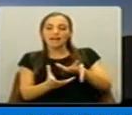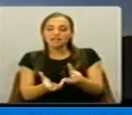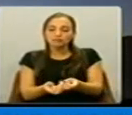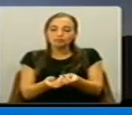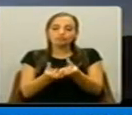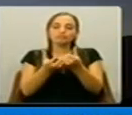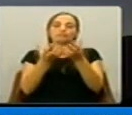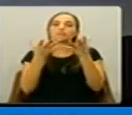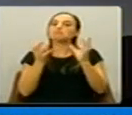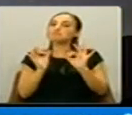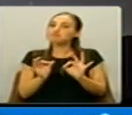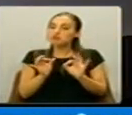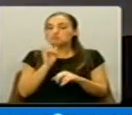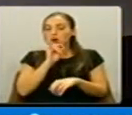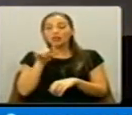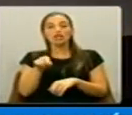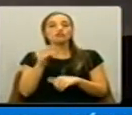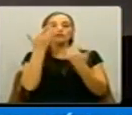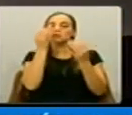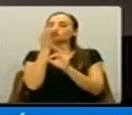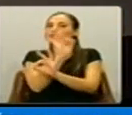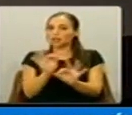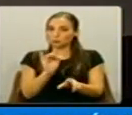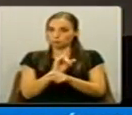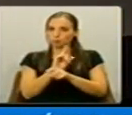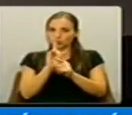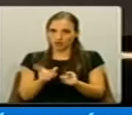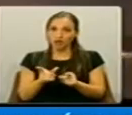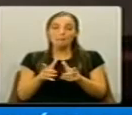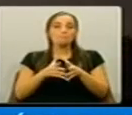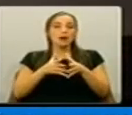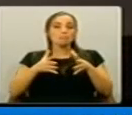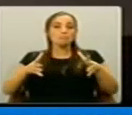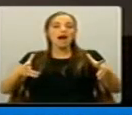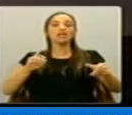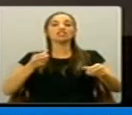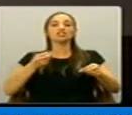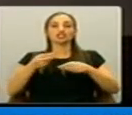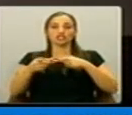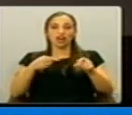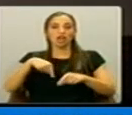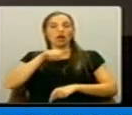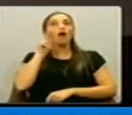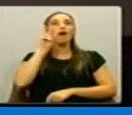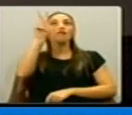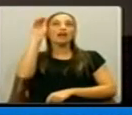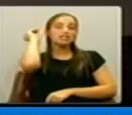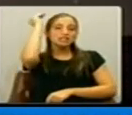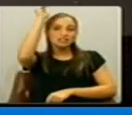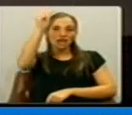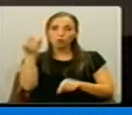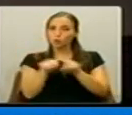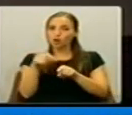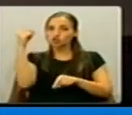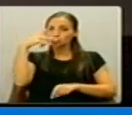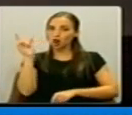estabilidade. Isto é uma excelente notícia, Sandra, por uma razão simples. É que grande parte das estrelas que nós vemos no céu não são como o Sol, ou seja, não